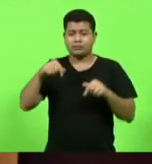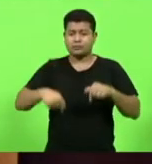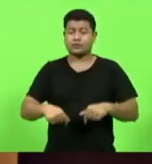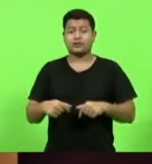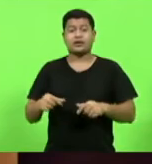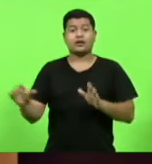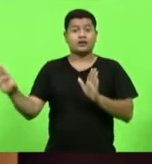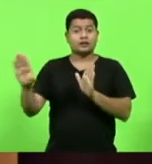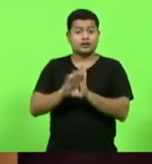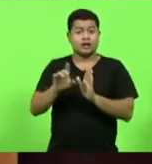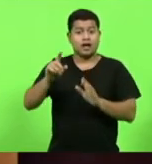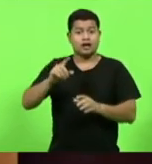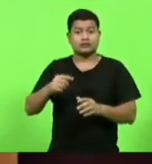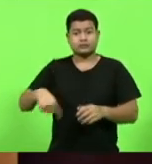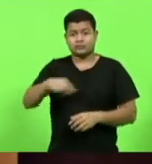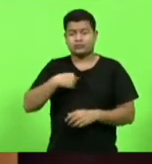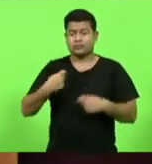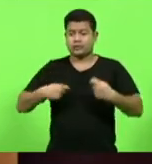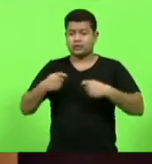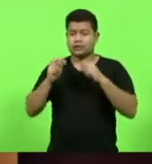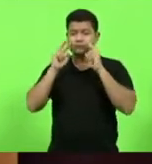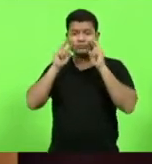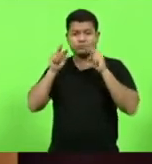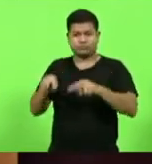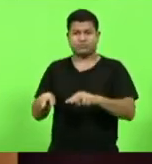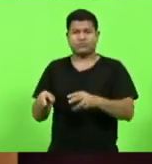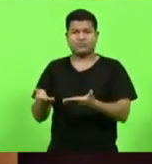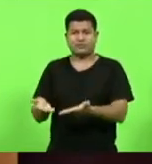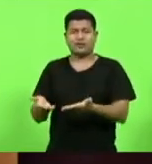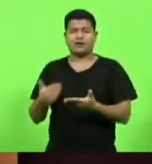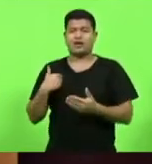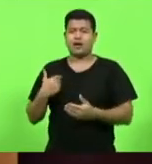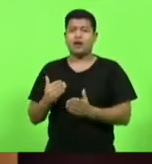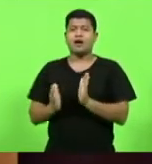chegar, nós vamos dar uma atenção muito especial